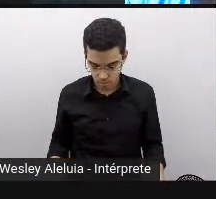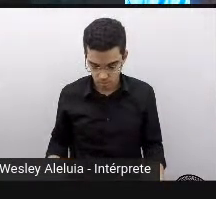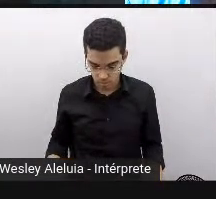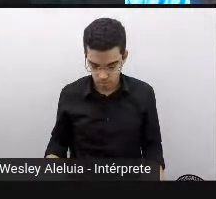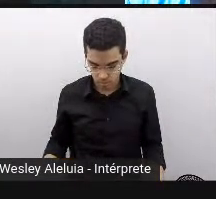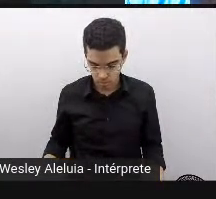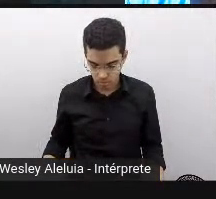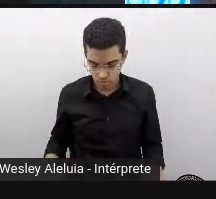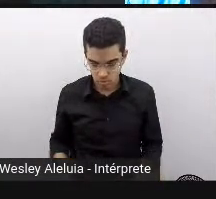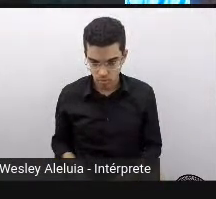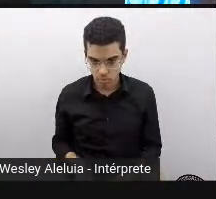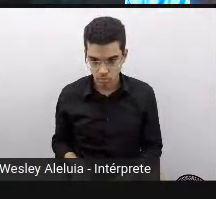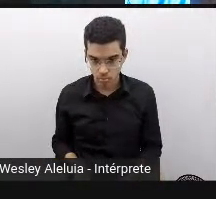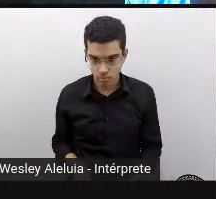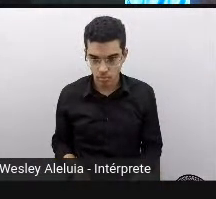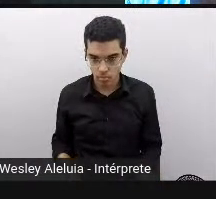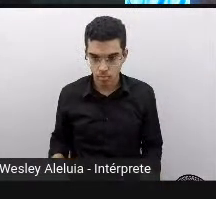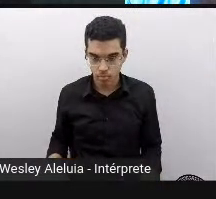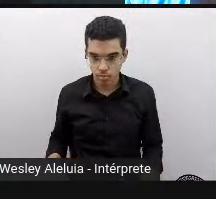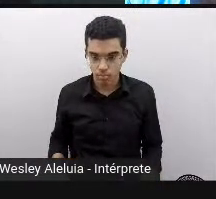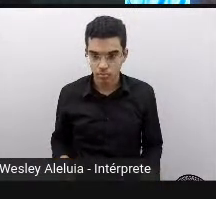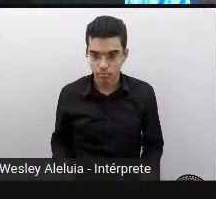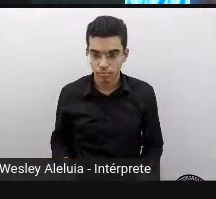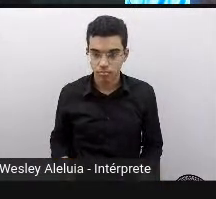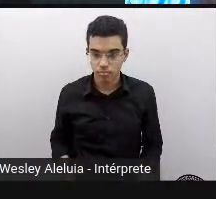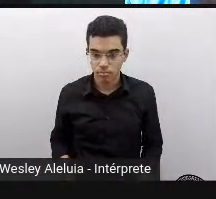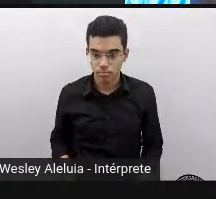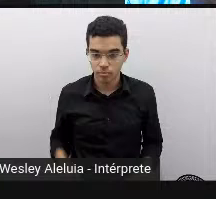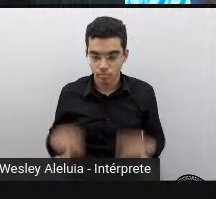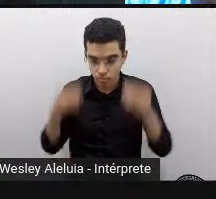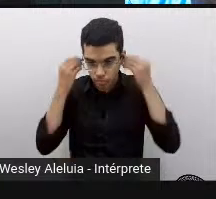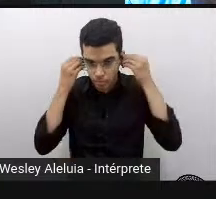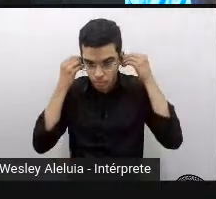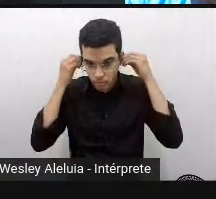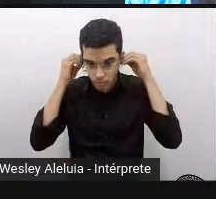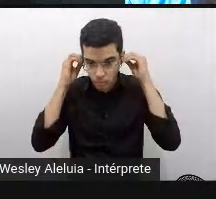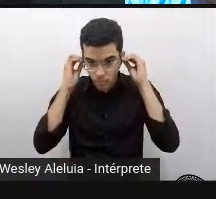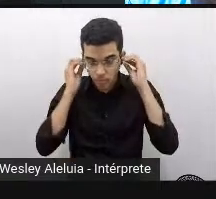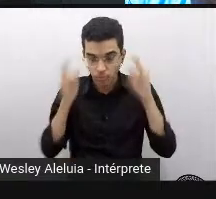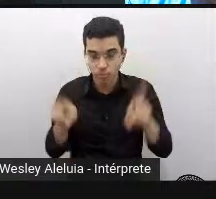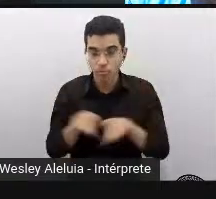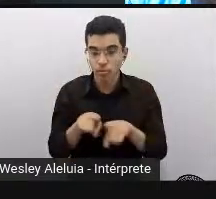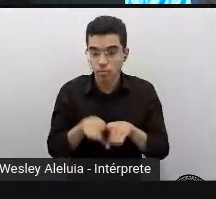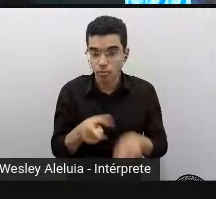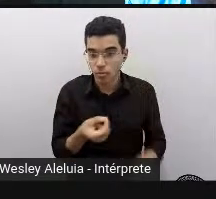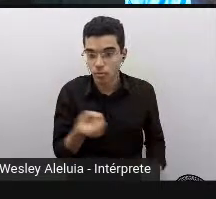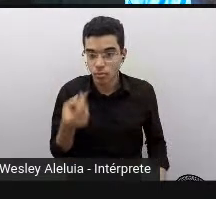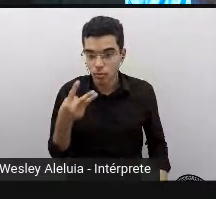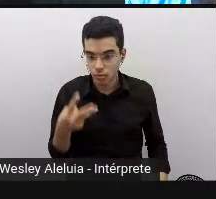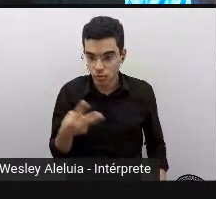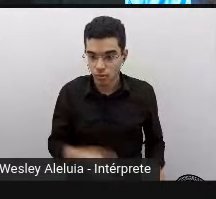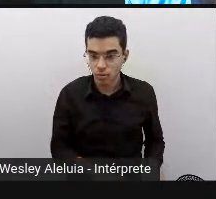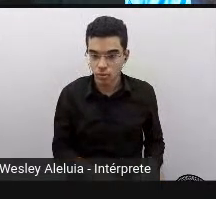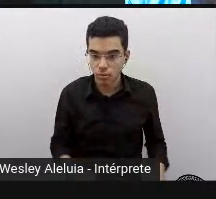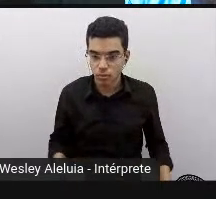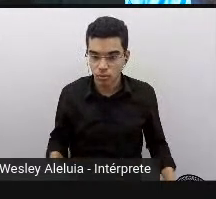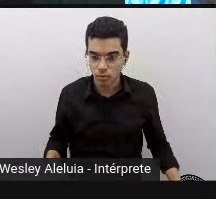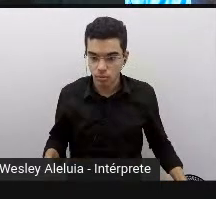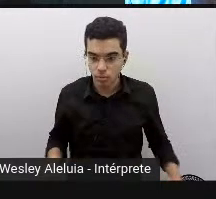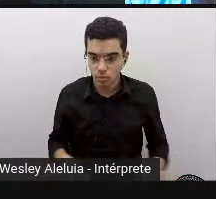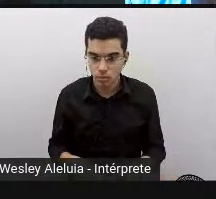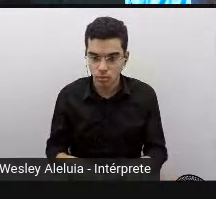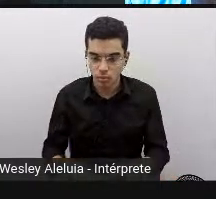Avanços normativos e políticos também tivemos em âmbito nacional. Em 2003, foi reinstituído o Conselho Nacional, que havia sido